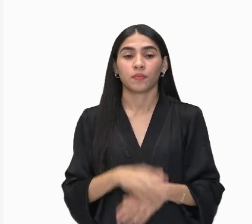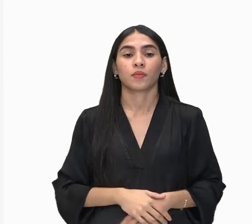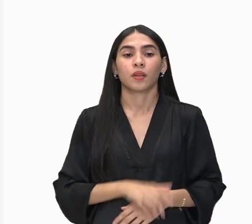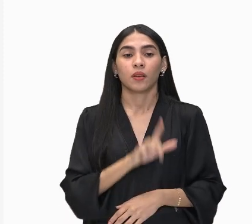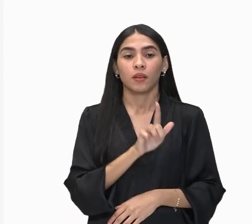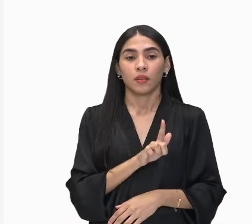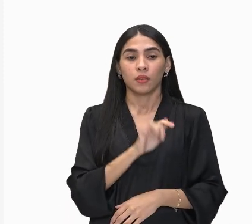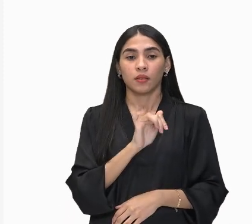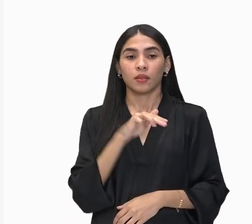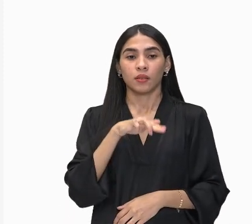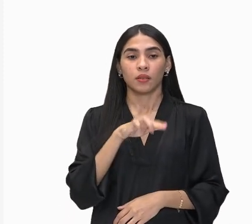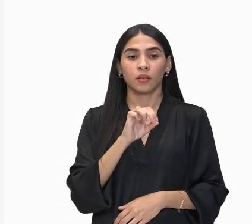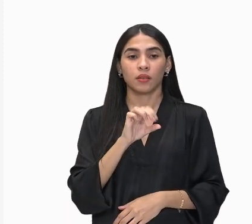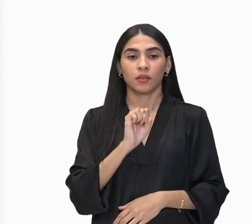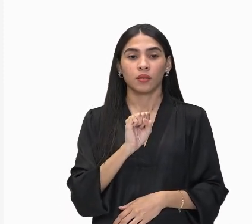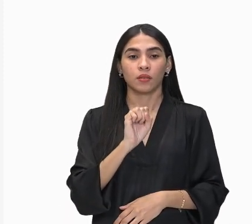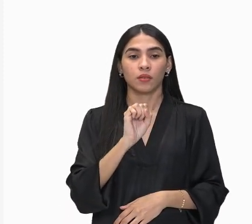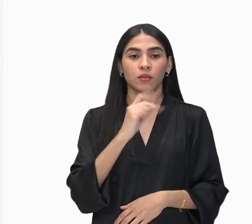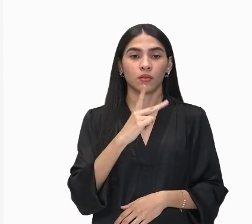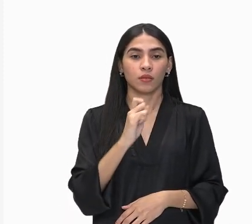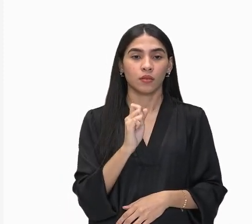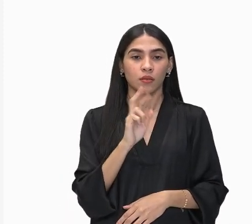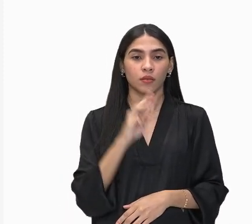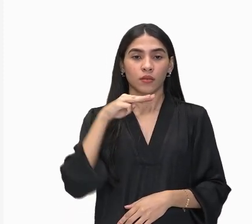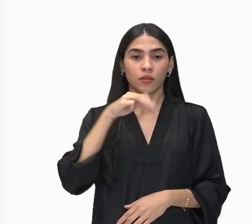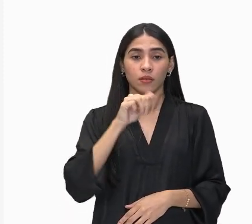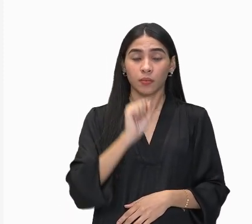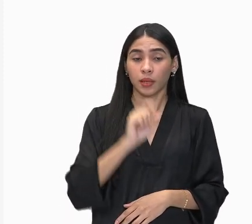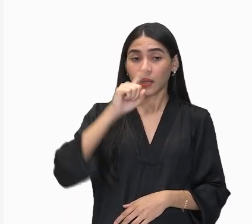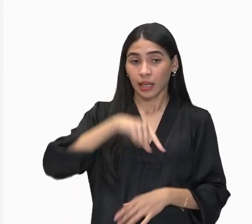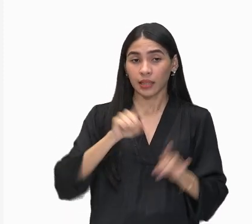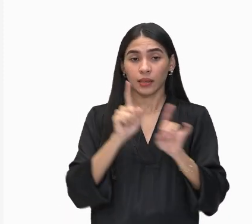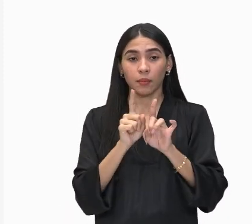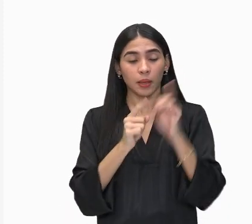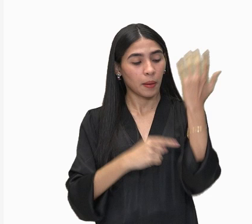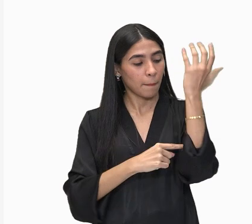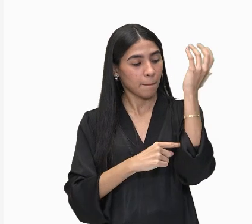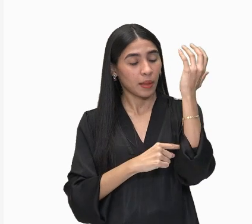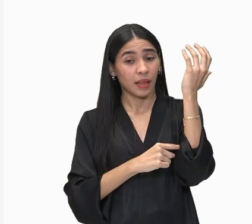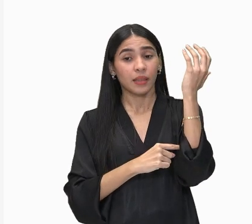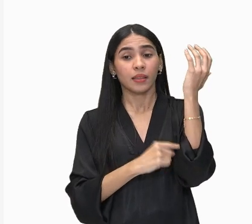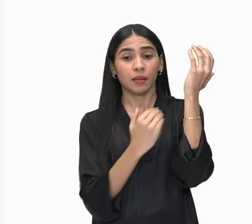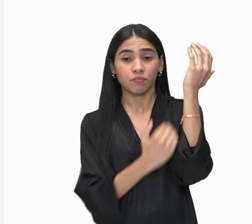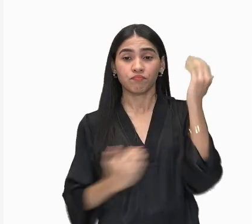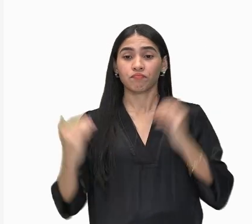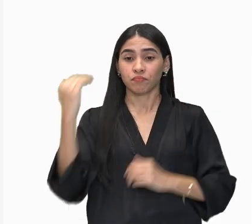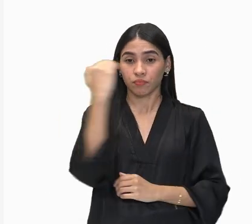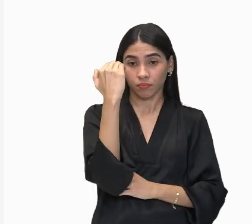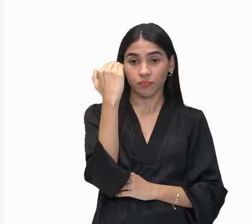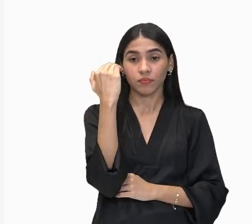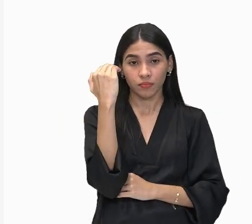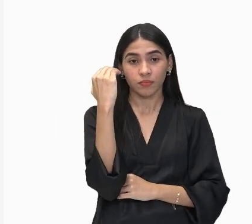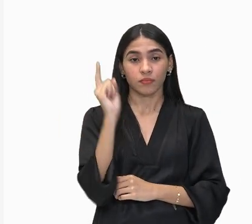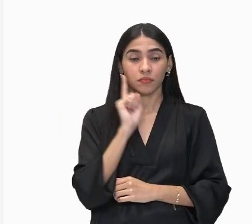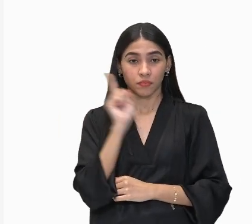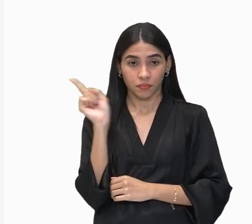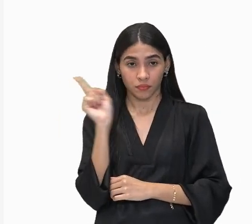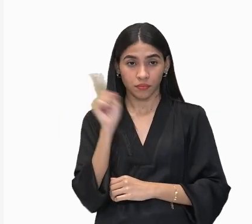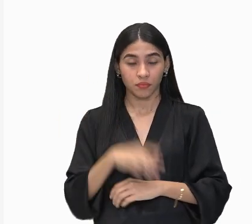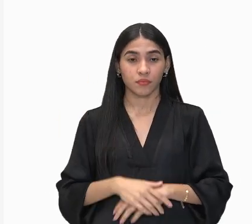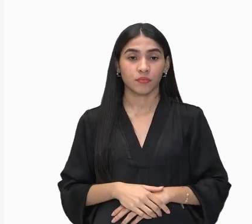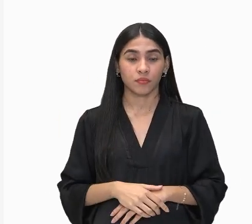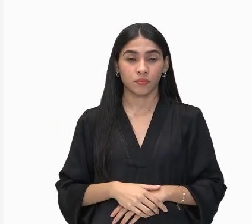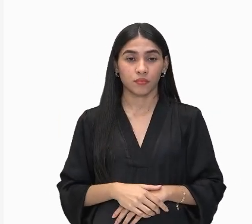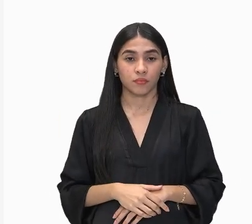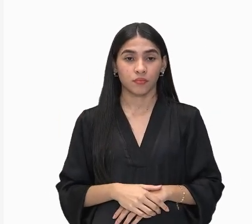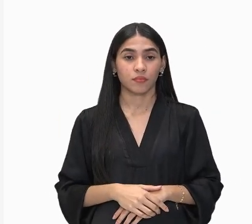temos aí o grupo das gimnospermas, são plantas evolutivamente superiores a partir daqui, desse grupo, né? Esse e o